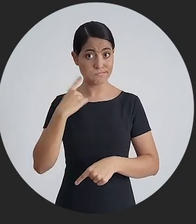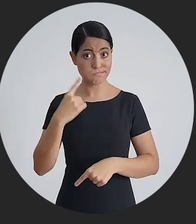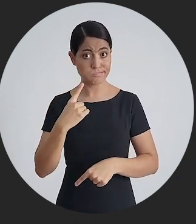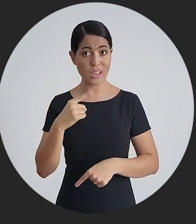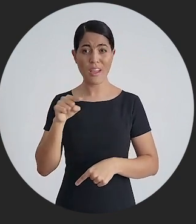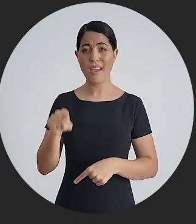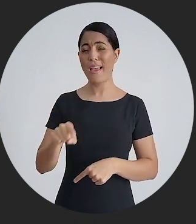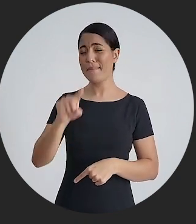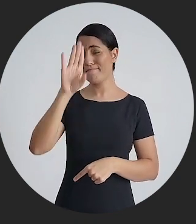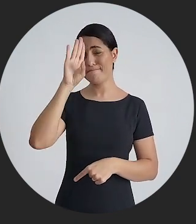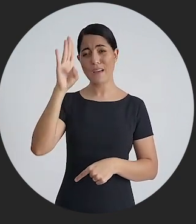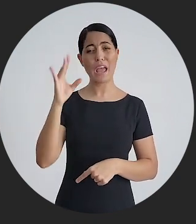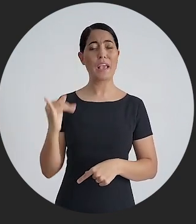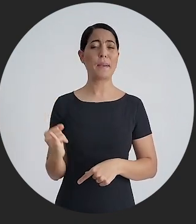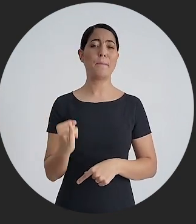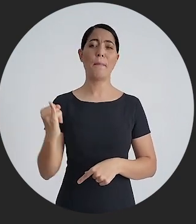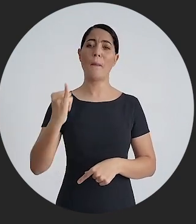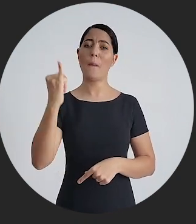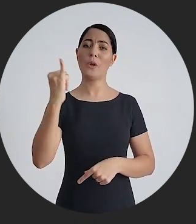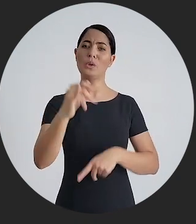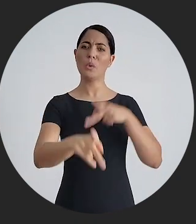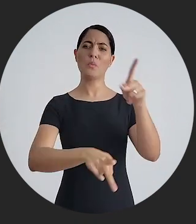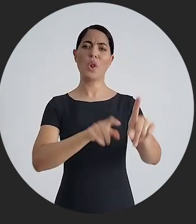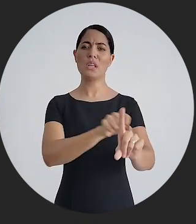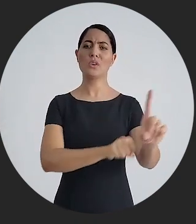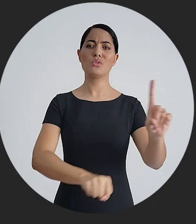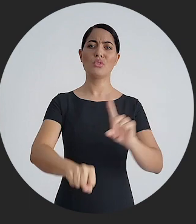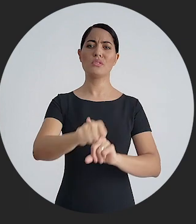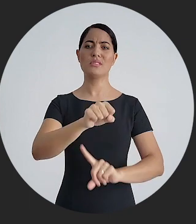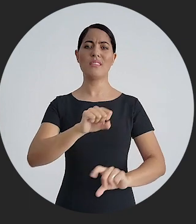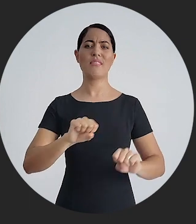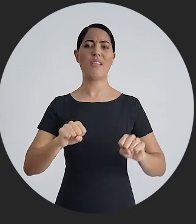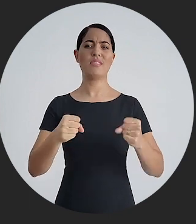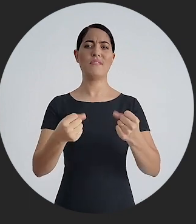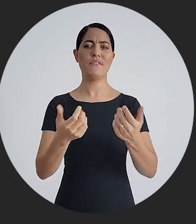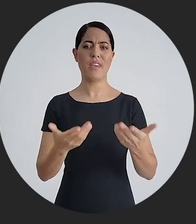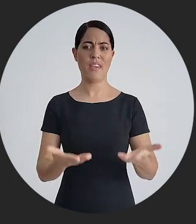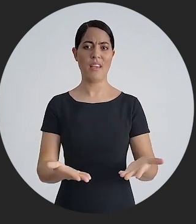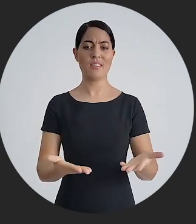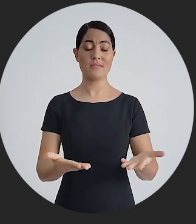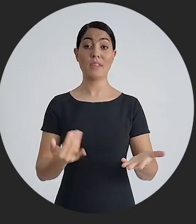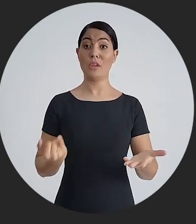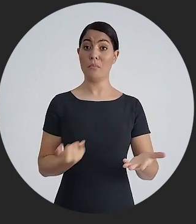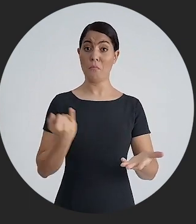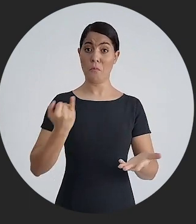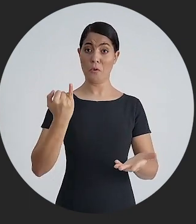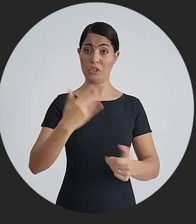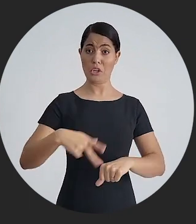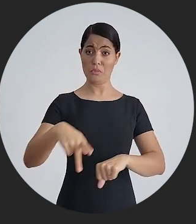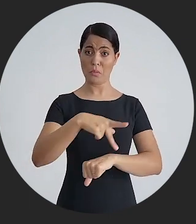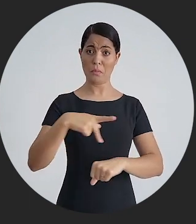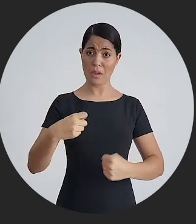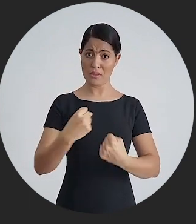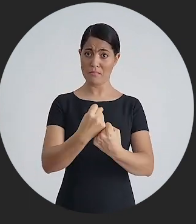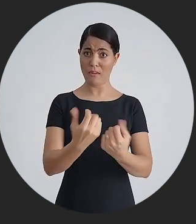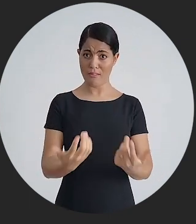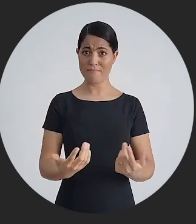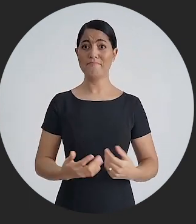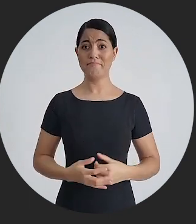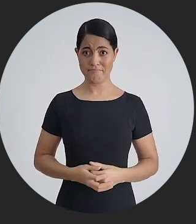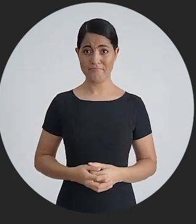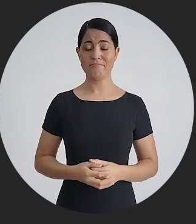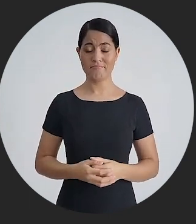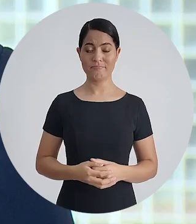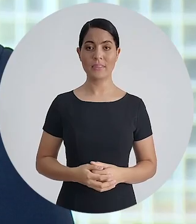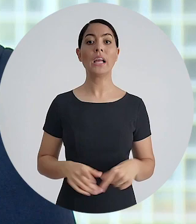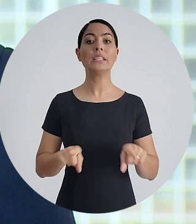a sua importância perante o seu papel dentro da sociedade, dentro da sustentação de um Estado